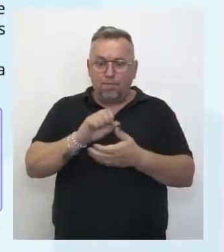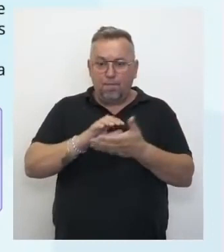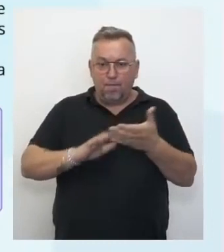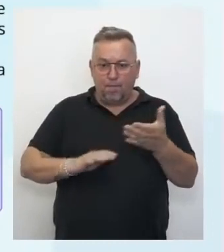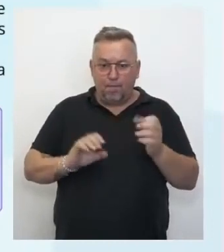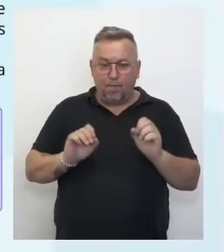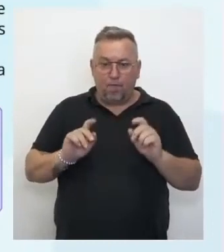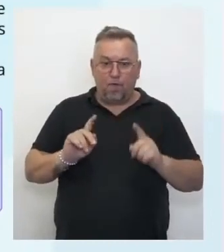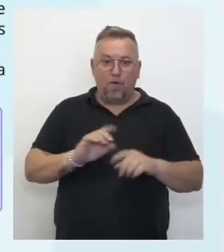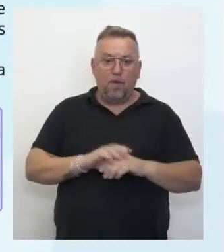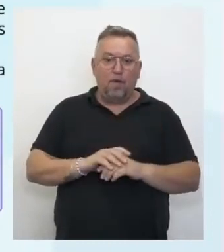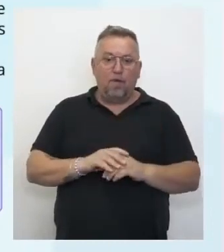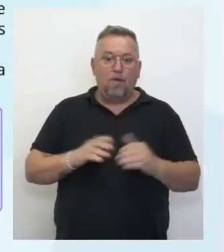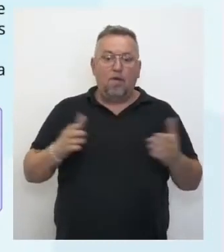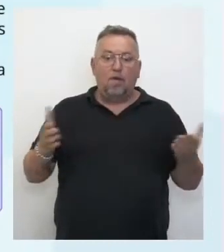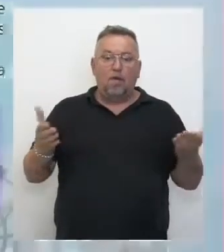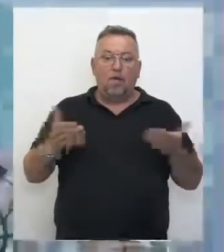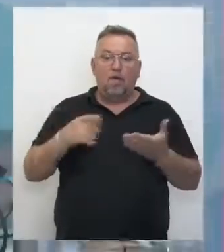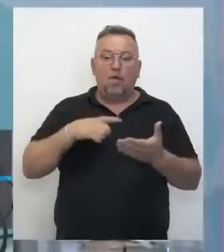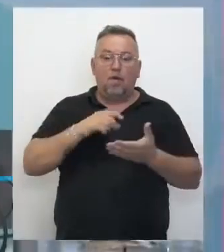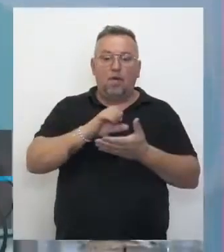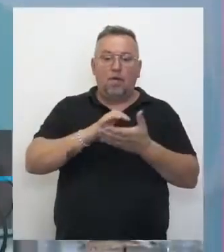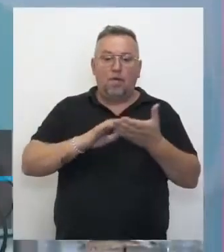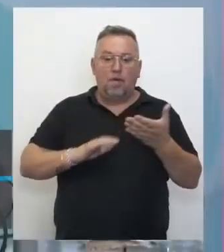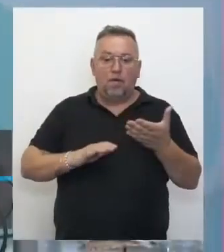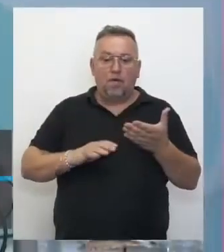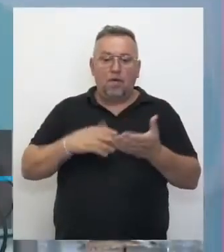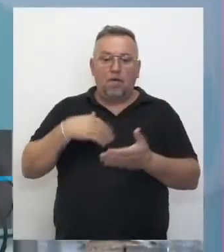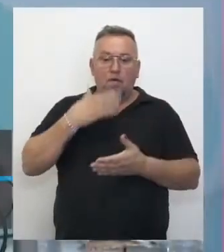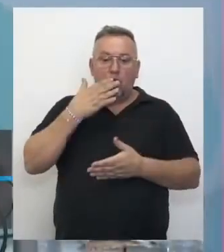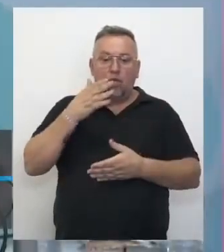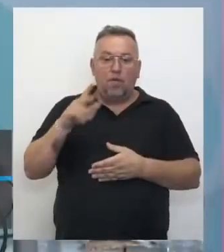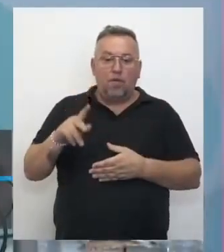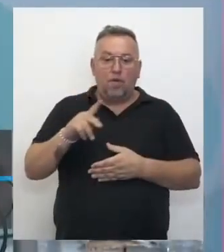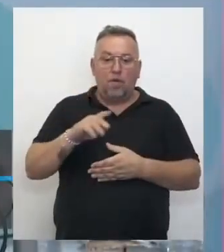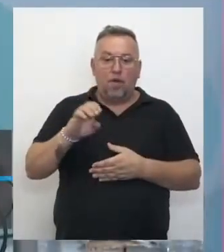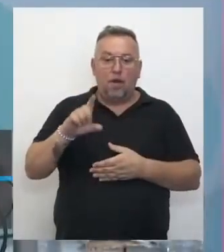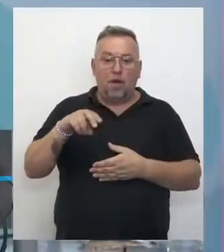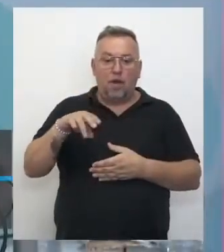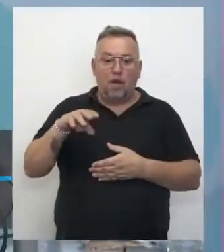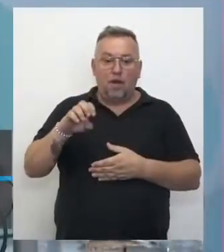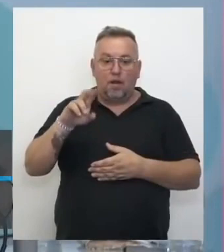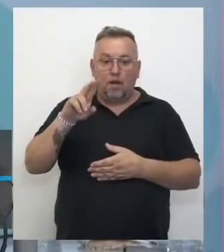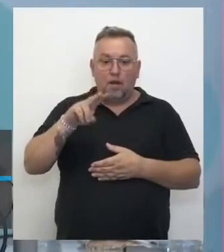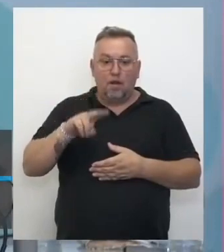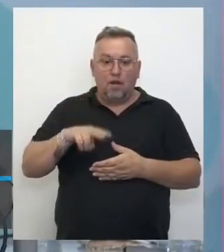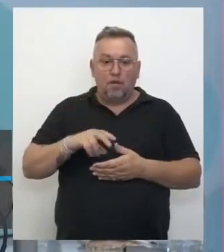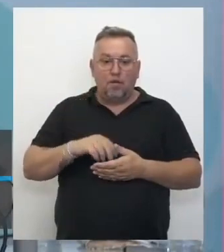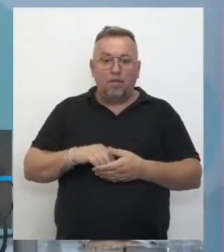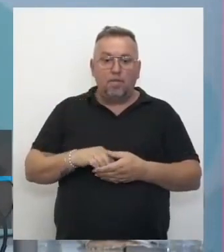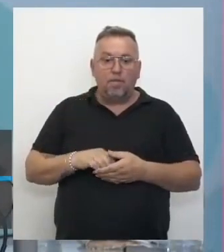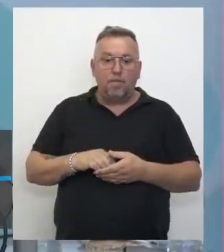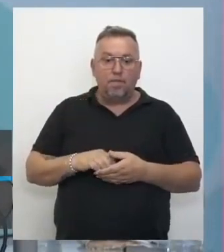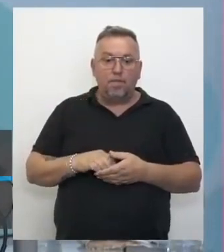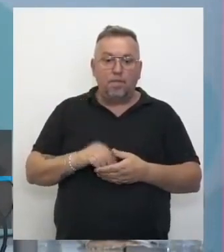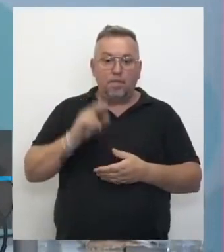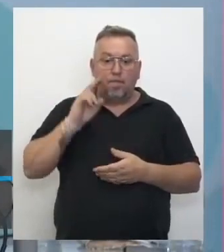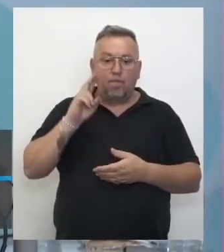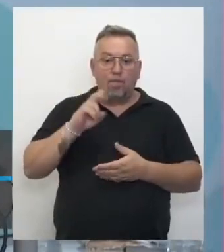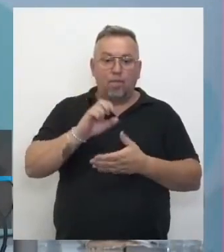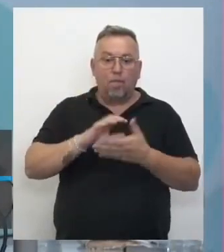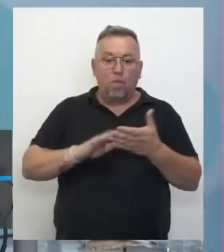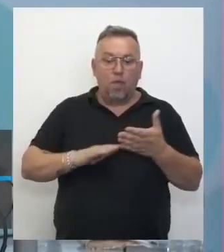caderno. Nesse momento, tem uma atividade do caderno. Eu vou pedir para a professora Elaine fazer a leitura e vamos para fazer